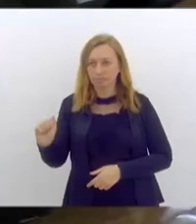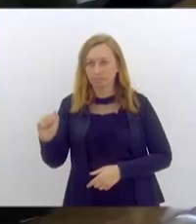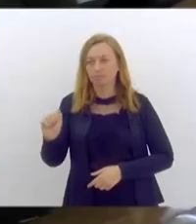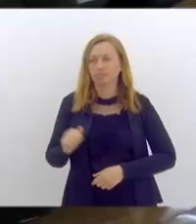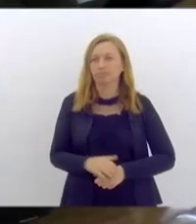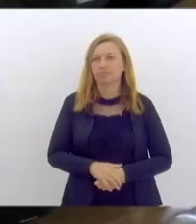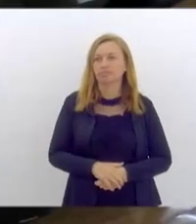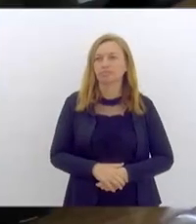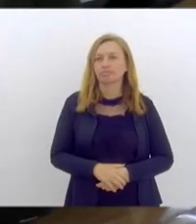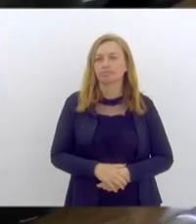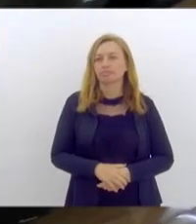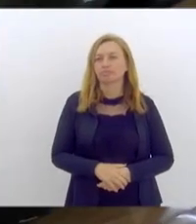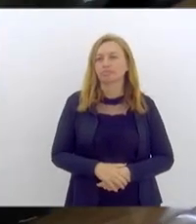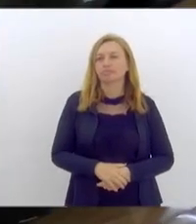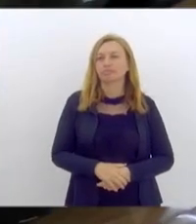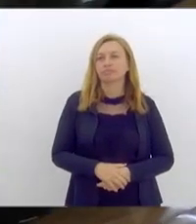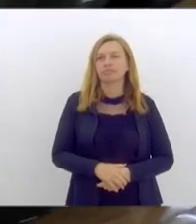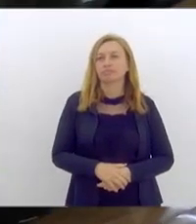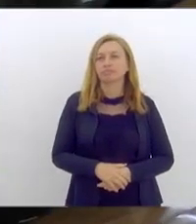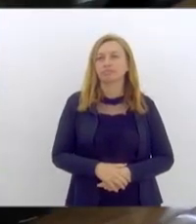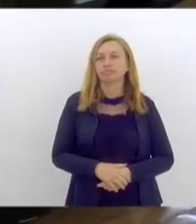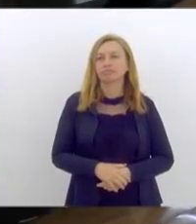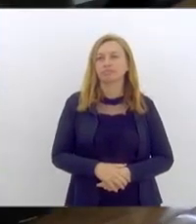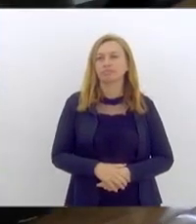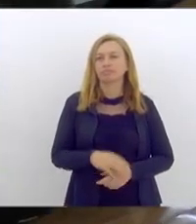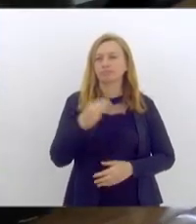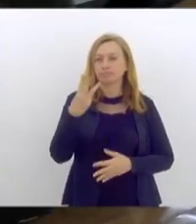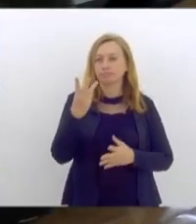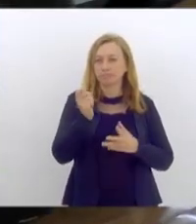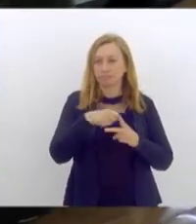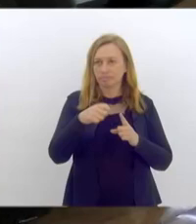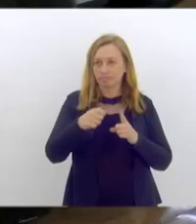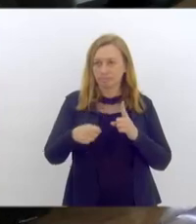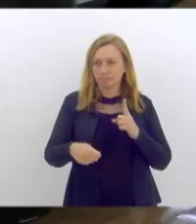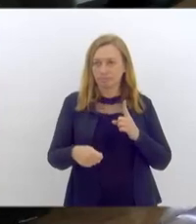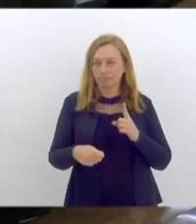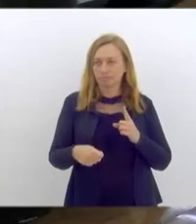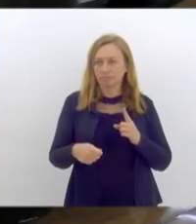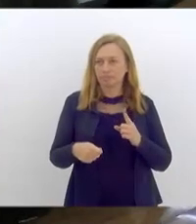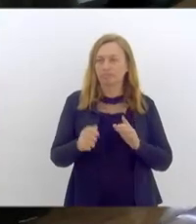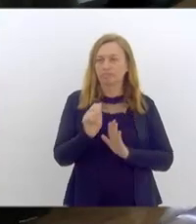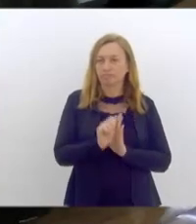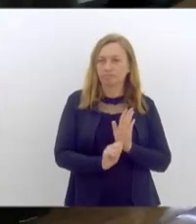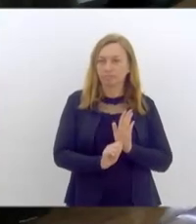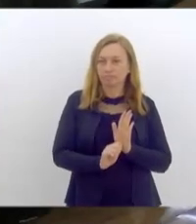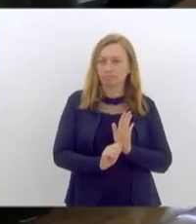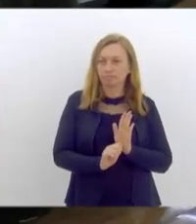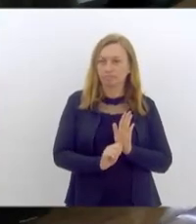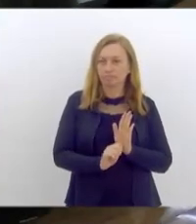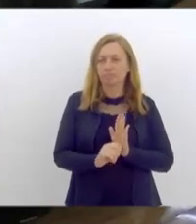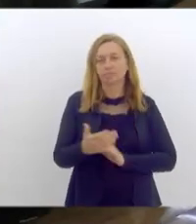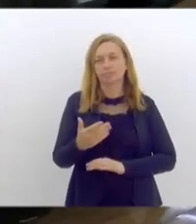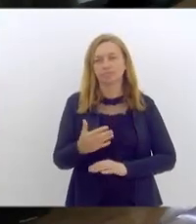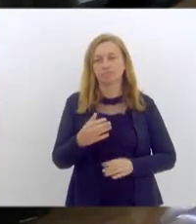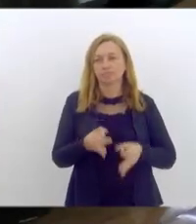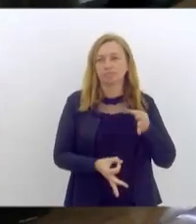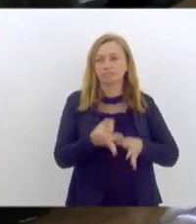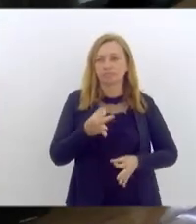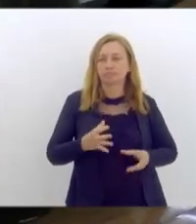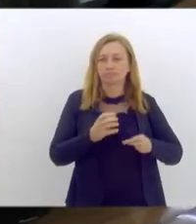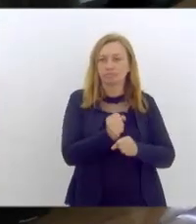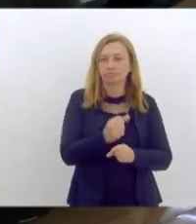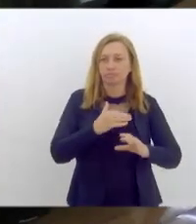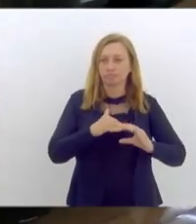aqui a gente não ficar com dúvida ficou três meses e a redação girar do nosso tribunal de corte